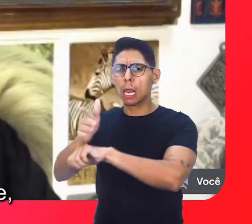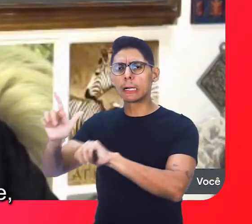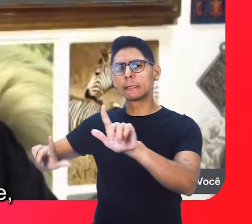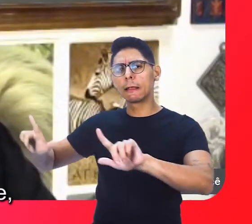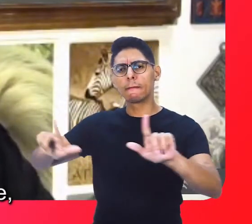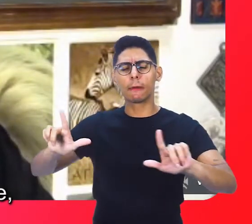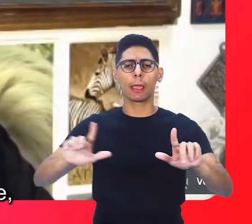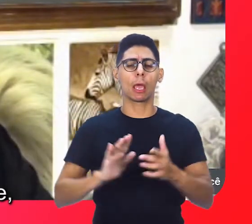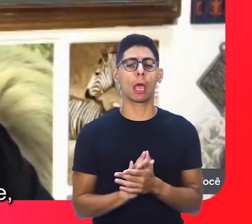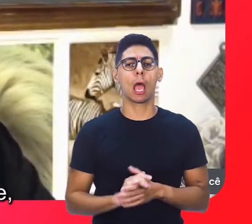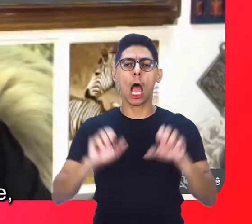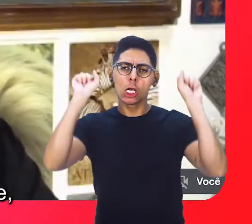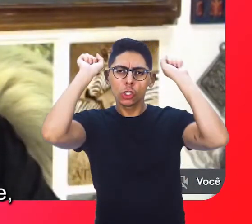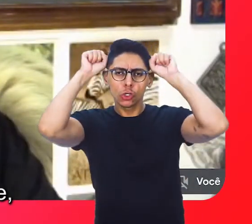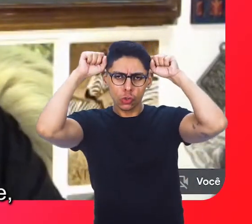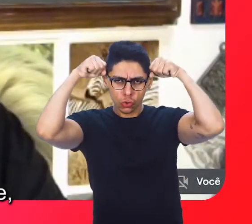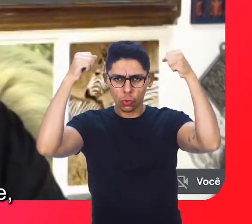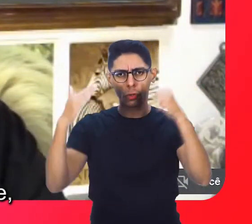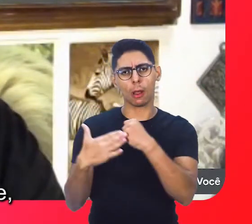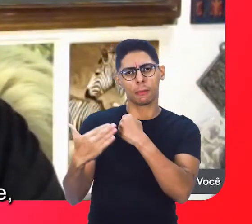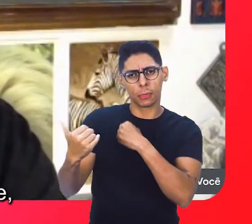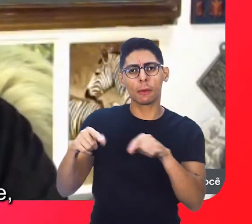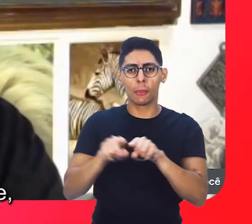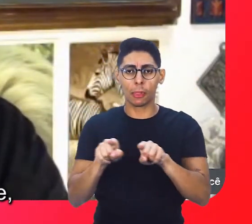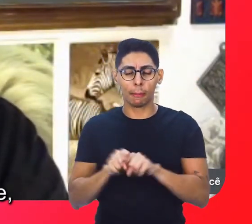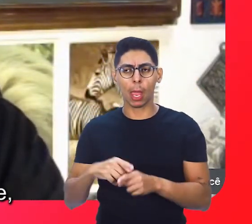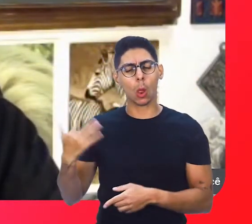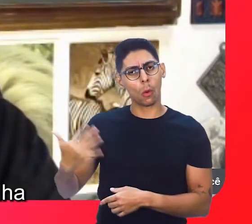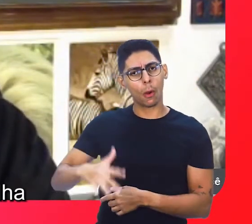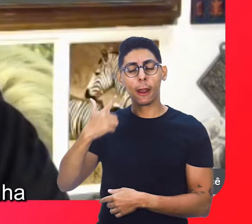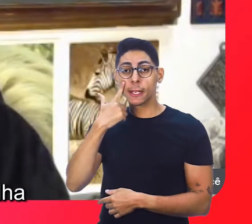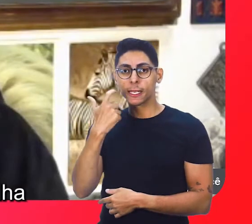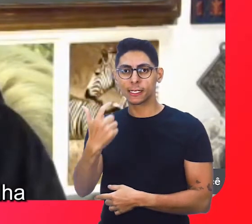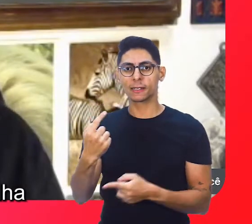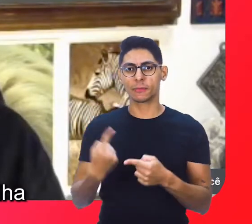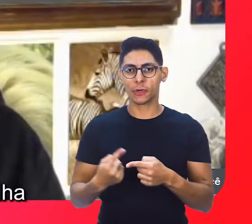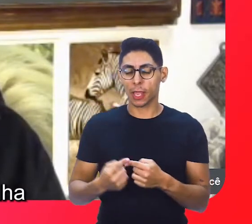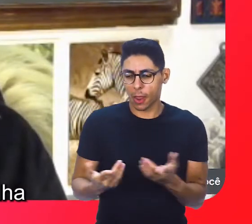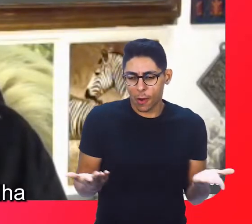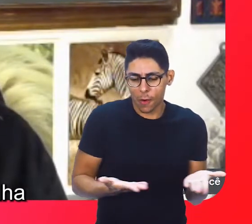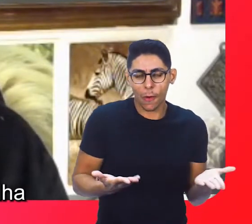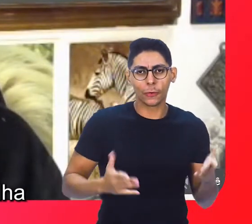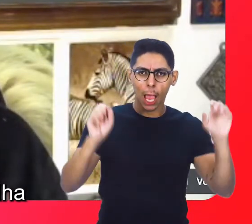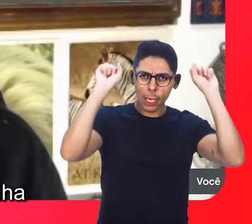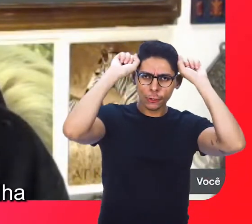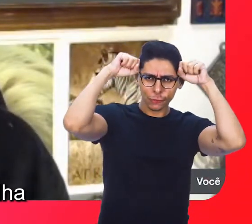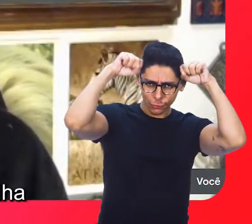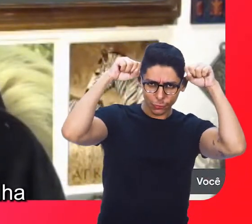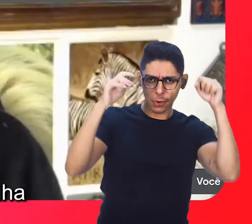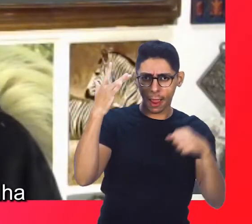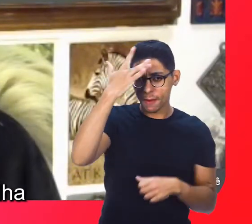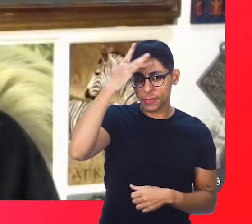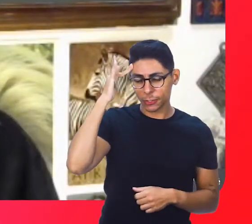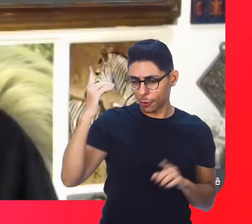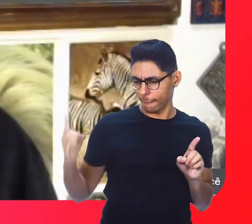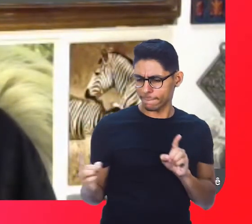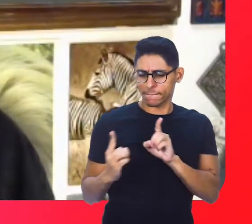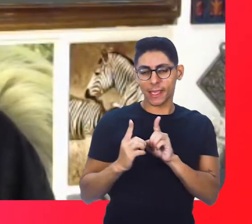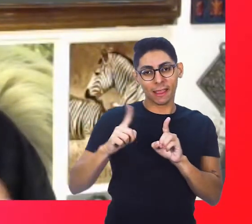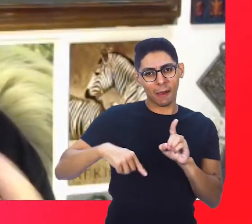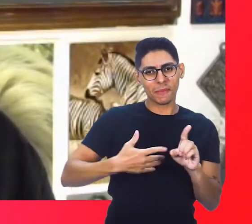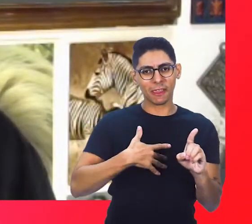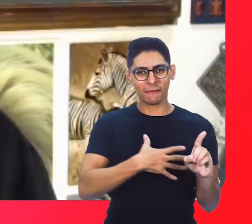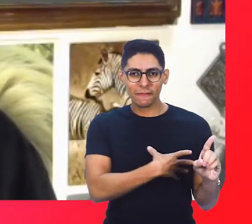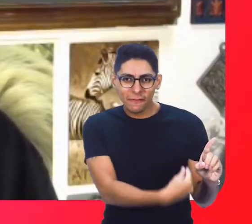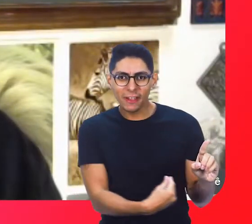Xuxa, inclusive. É muito interessante, né? Porque hoje a Xuxa é uma pessoa tão próxima da minha filha, e ao